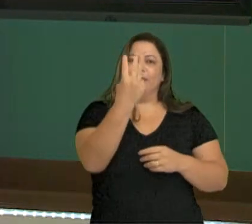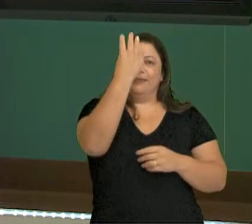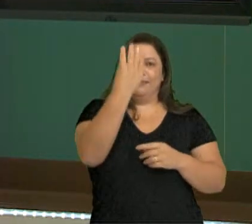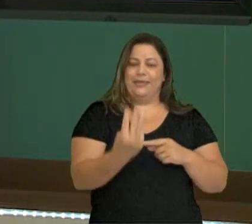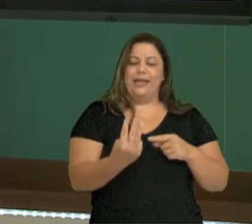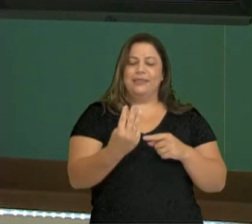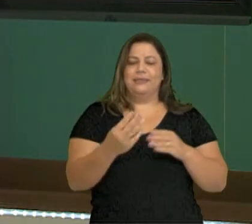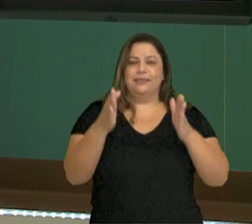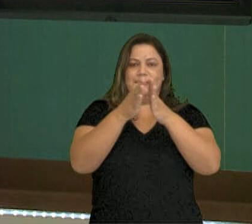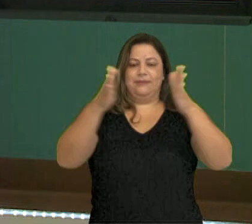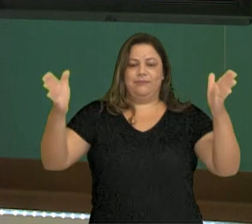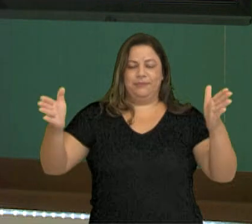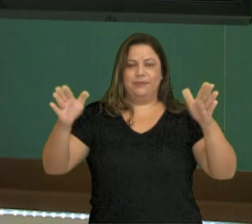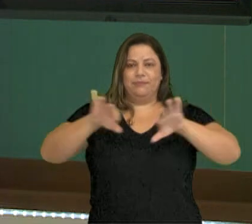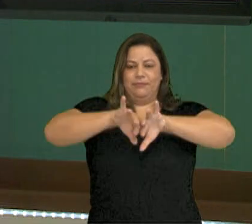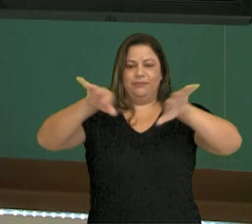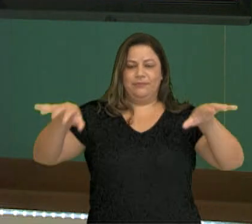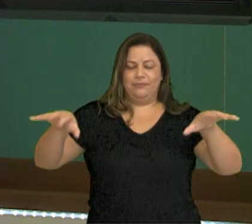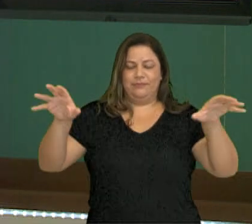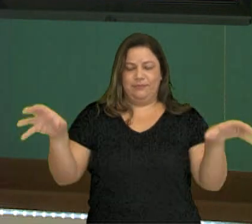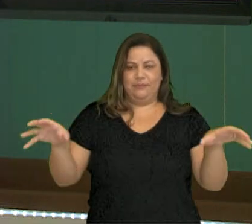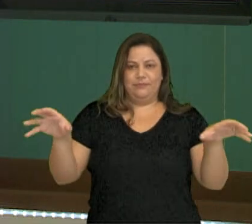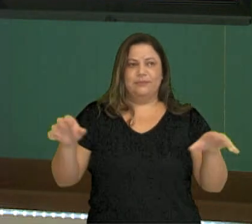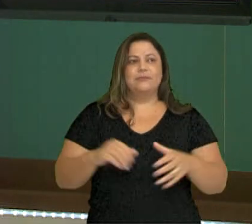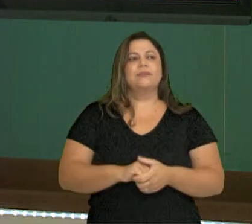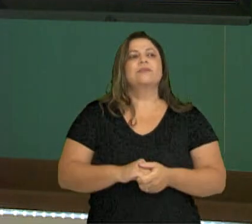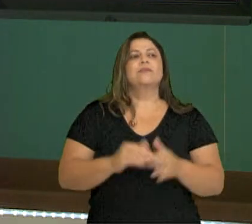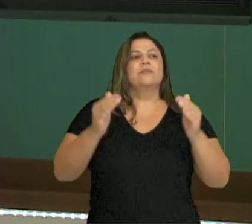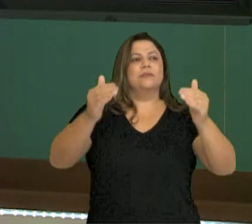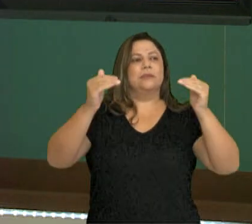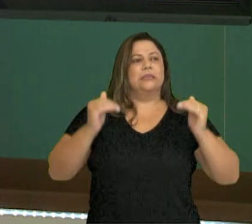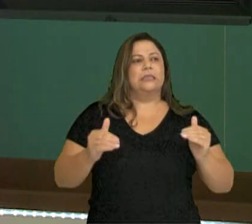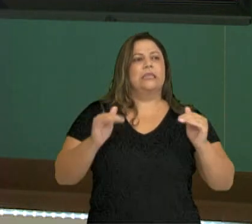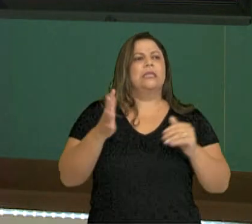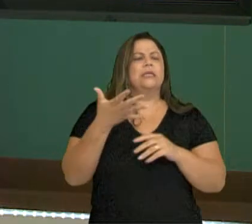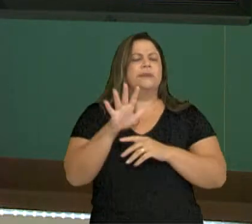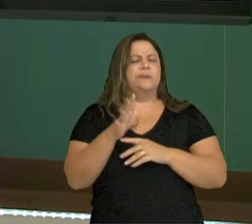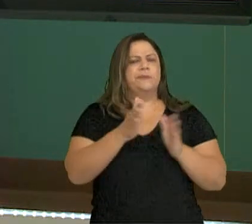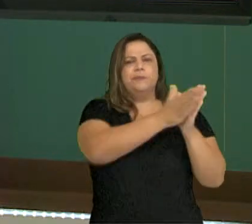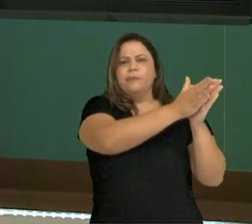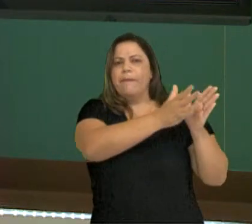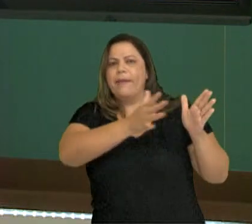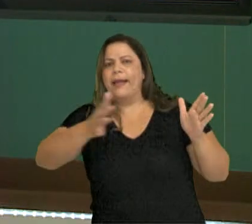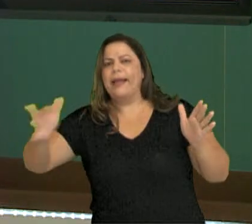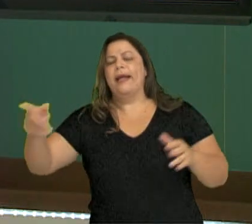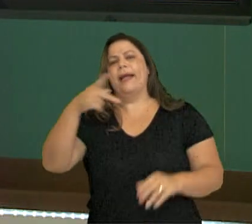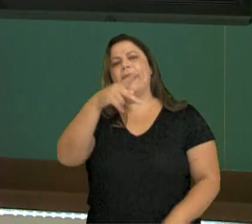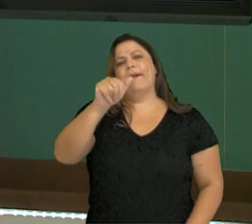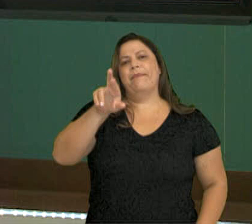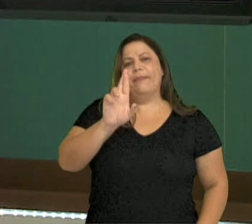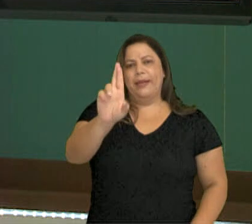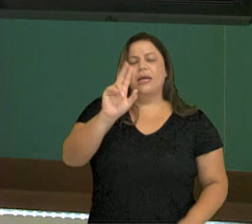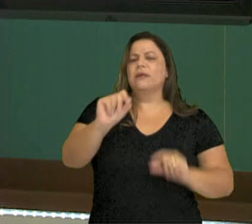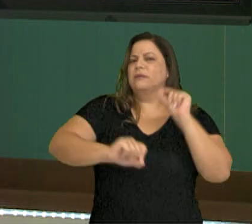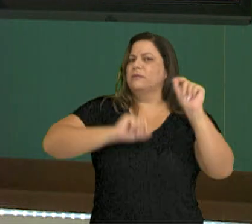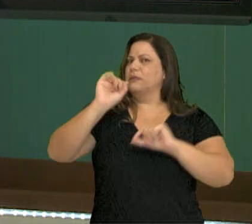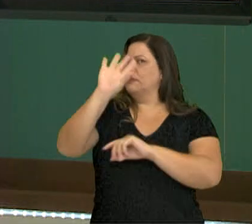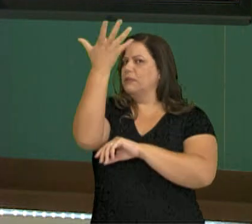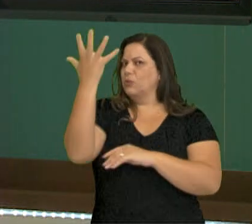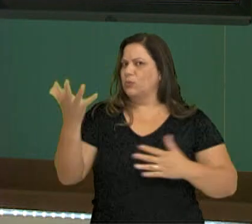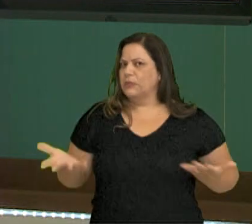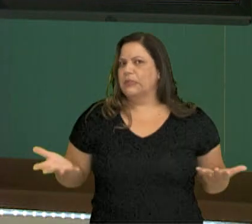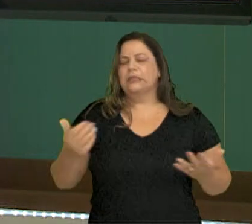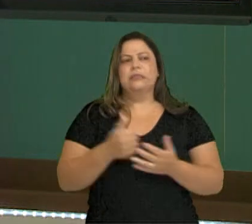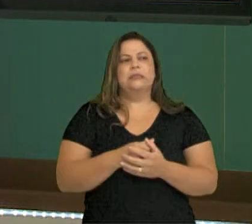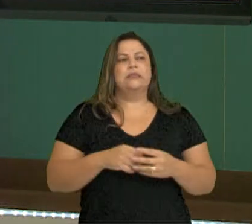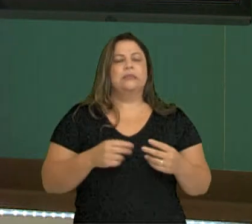mesma quantidade para cá e a mesma quantidade de dados para lá. Quando eu tenho uma sequência par, o que vai acontecer? Eu fiquei com 2